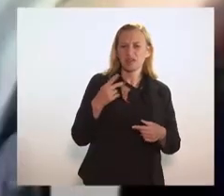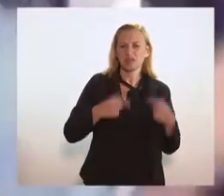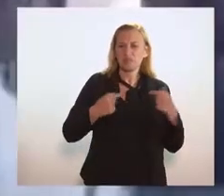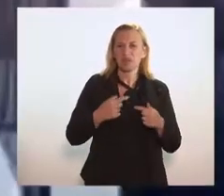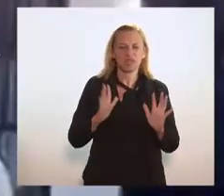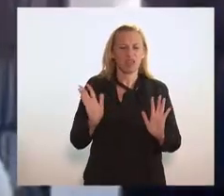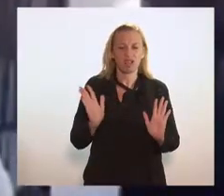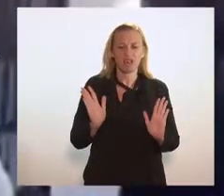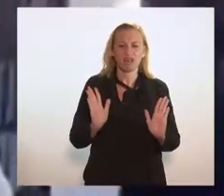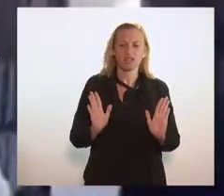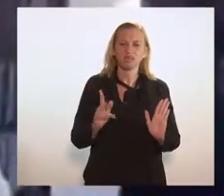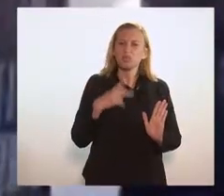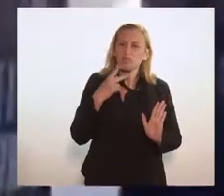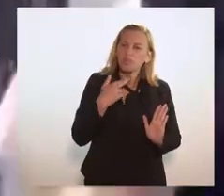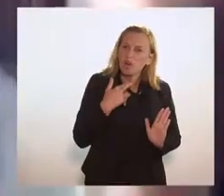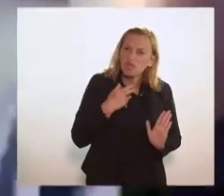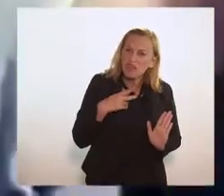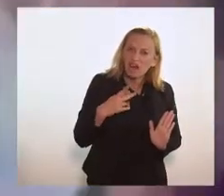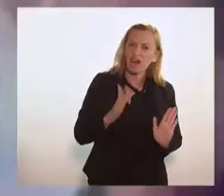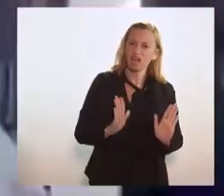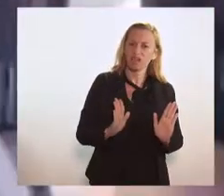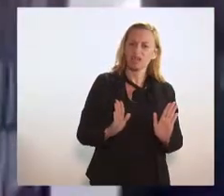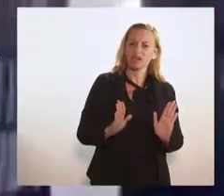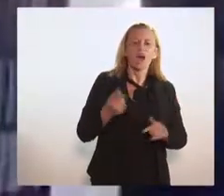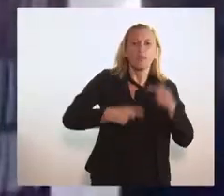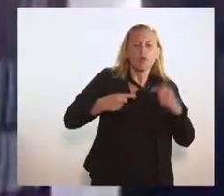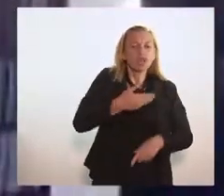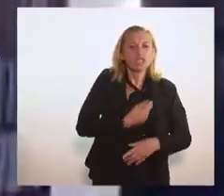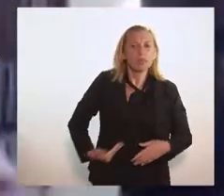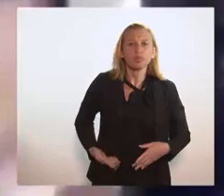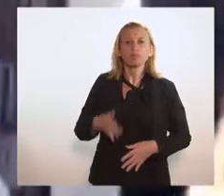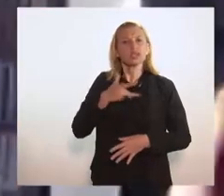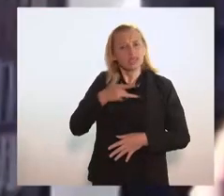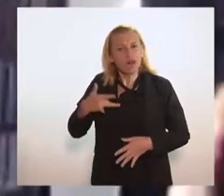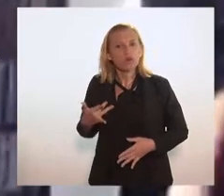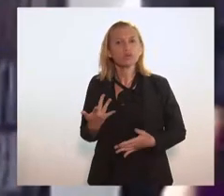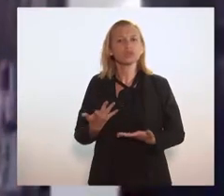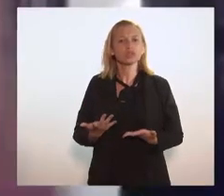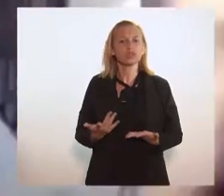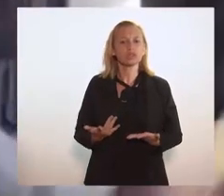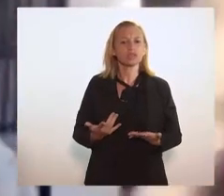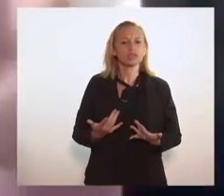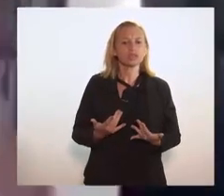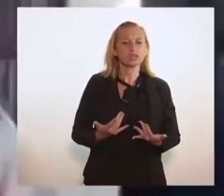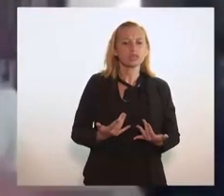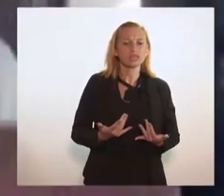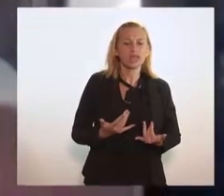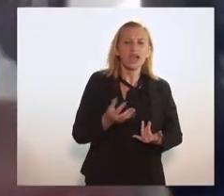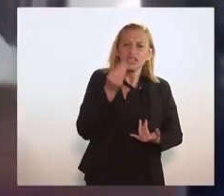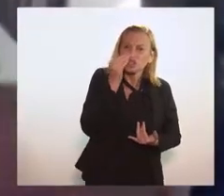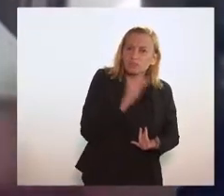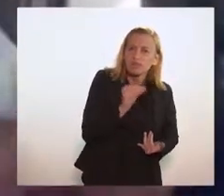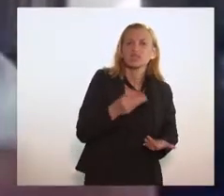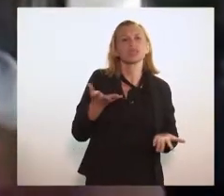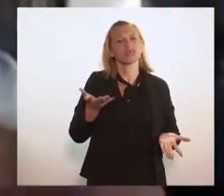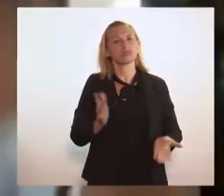Não, por que não pode falar? É política pública da saúde que está em jogo, que está totalmente levada